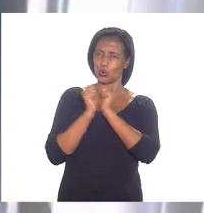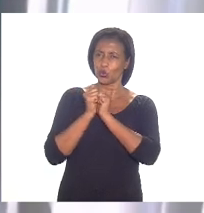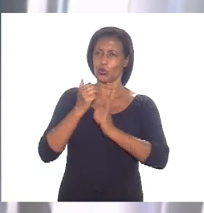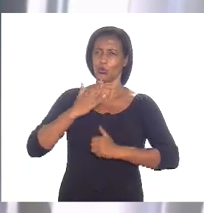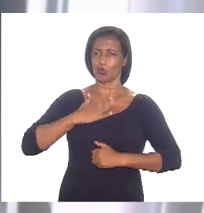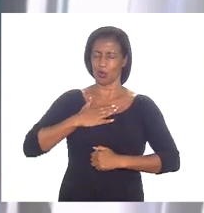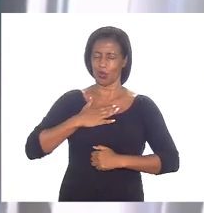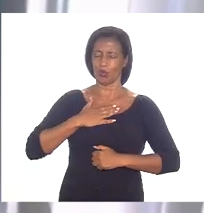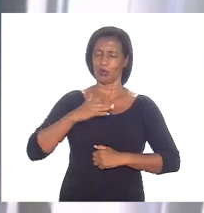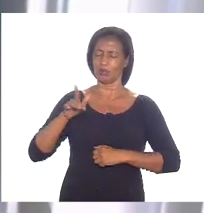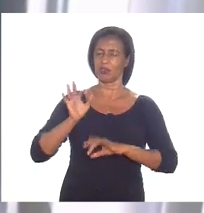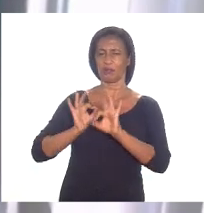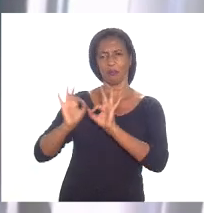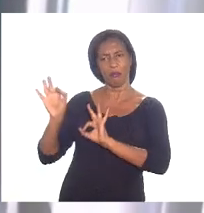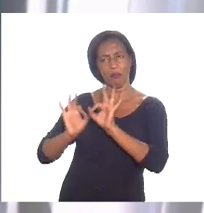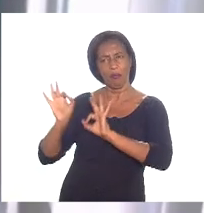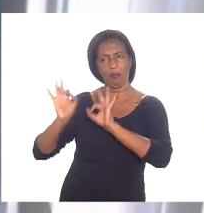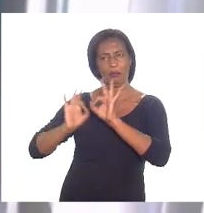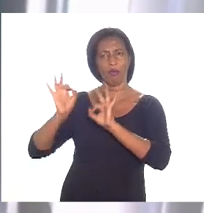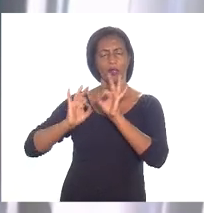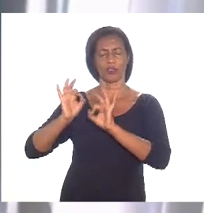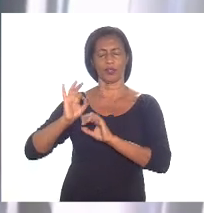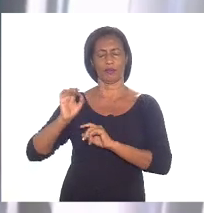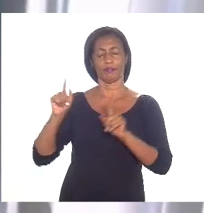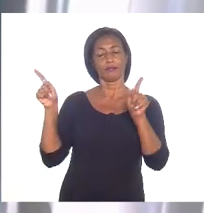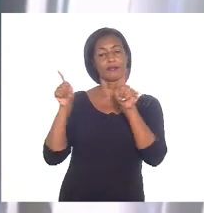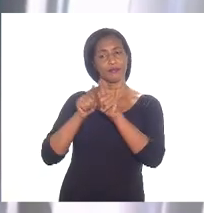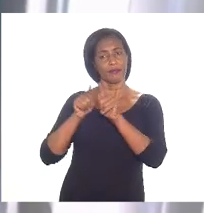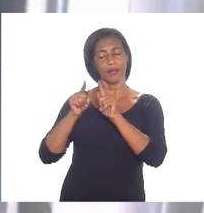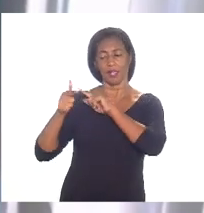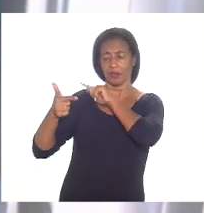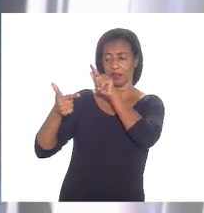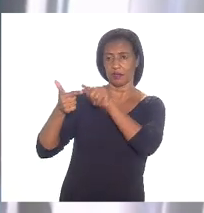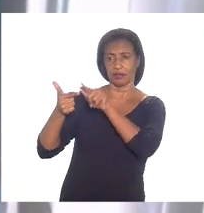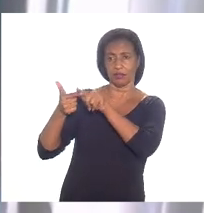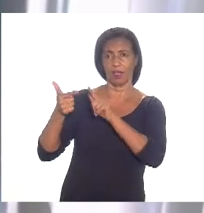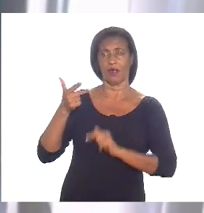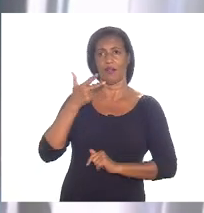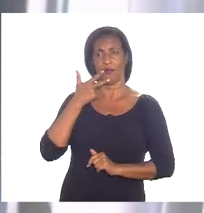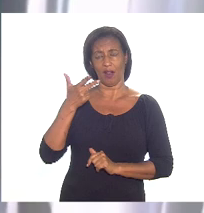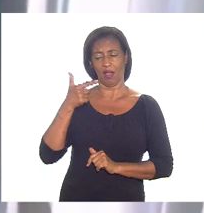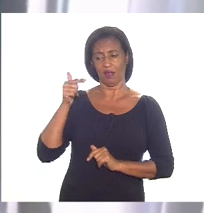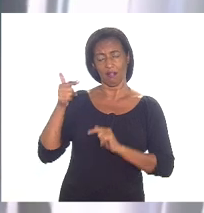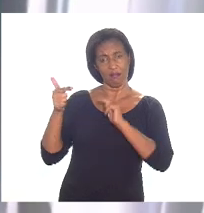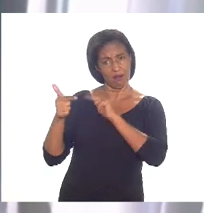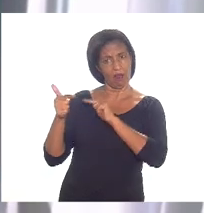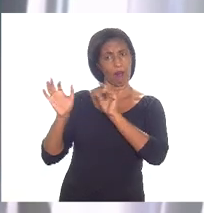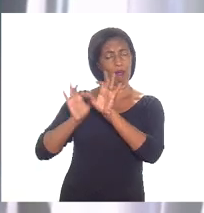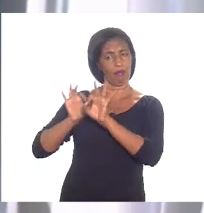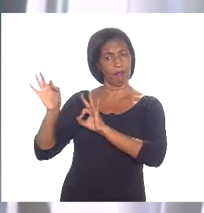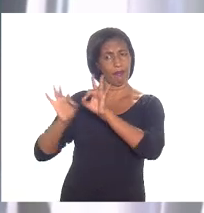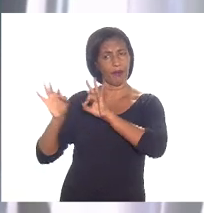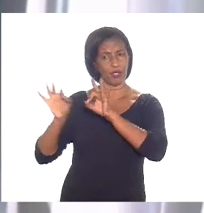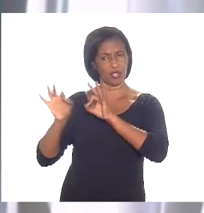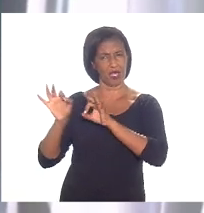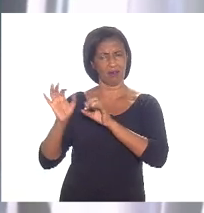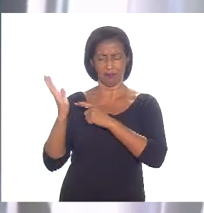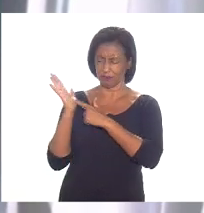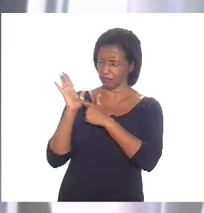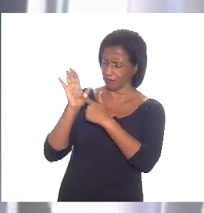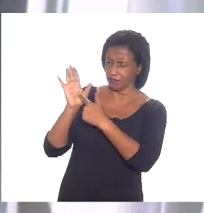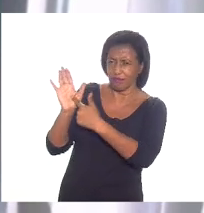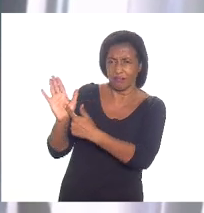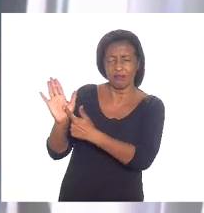projeto. Em segundo lugar, eu quero dizer que esse projeto tem referência numa coisa bacana que